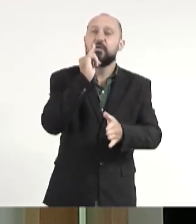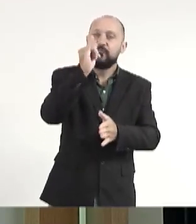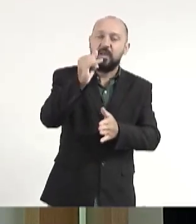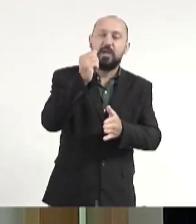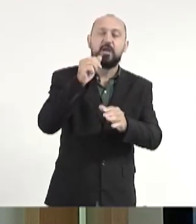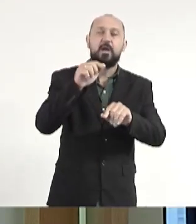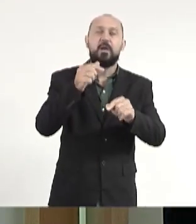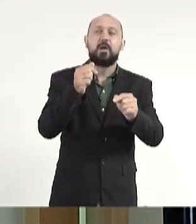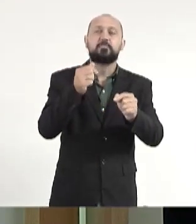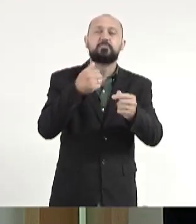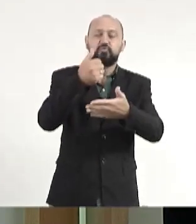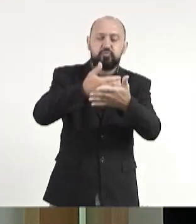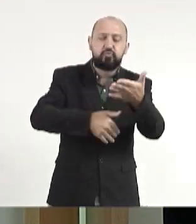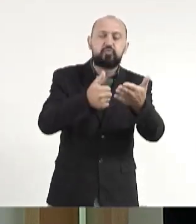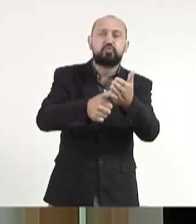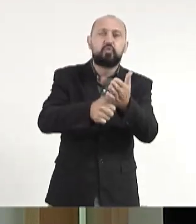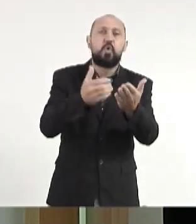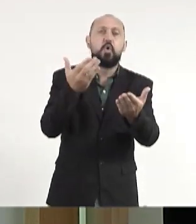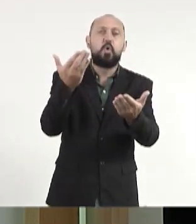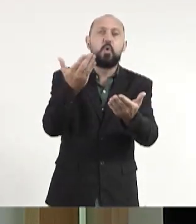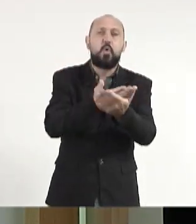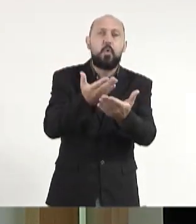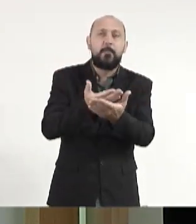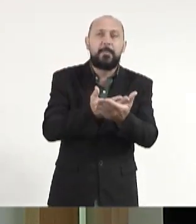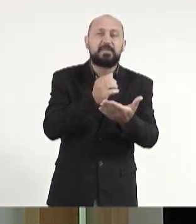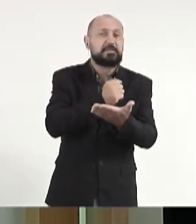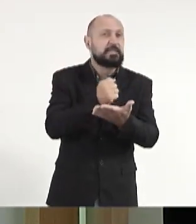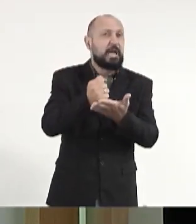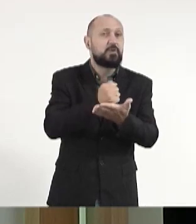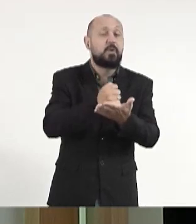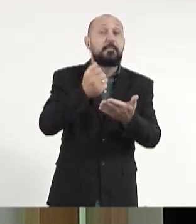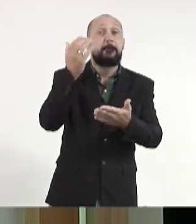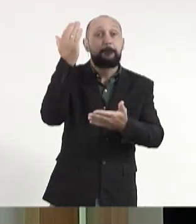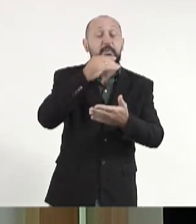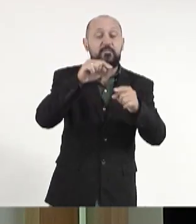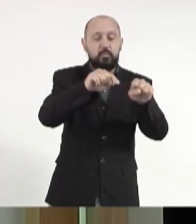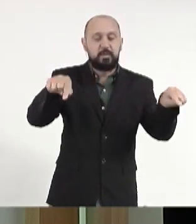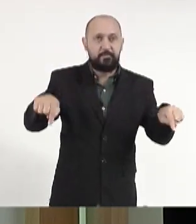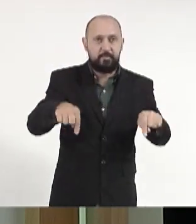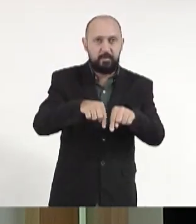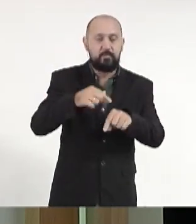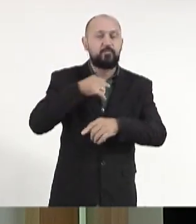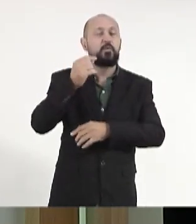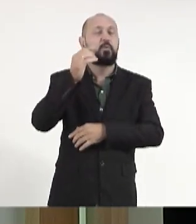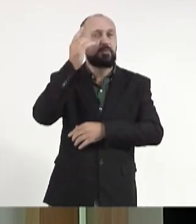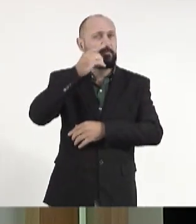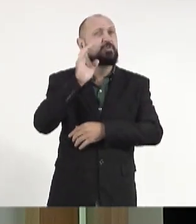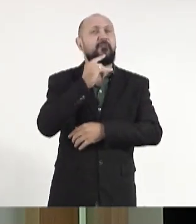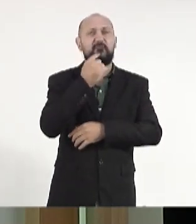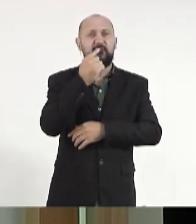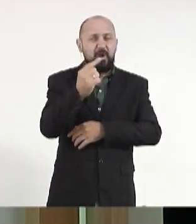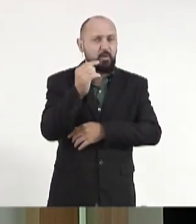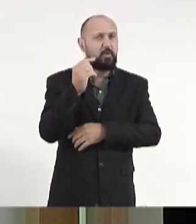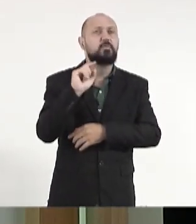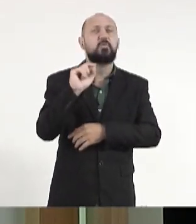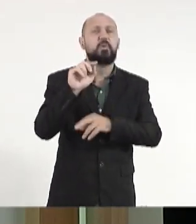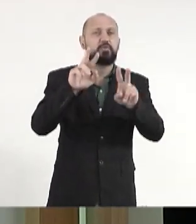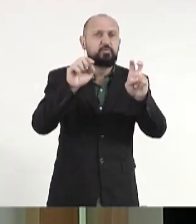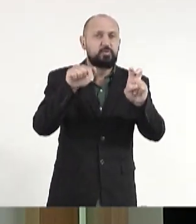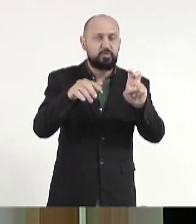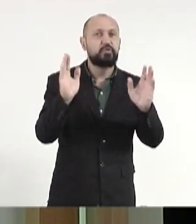como que seja elaborado em conjunto com os servidores. Essa é uma reivindicação dos servidores,